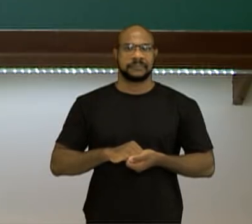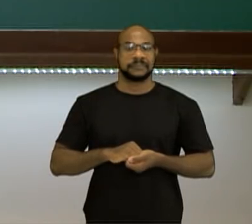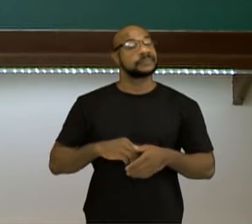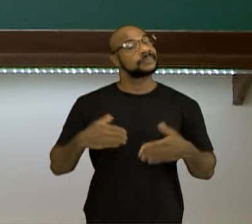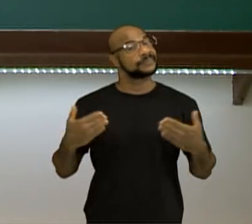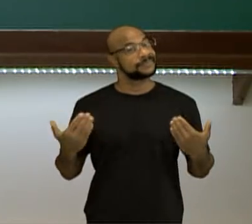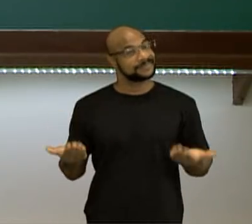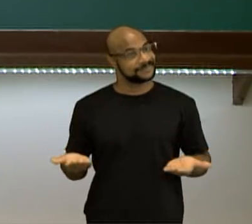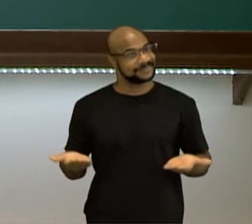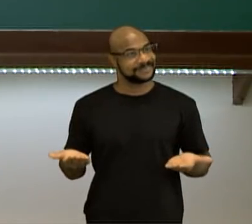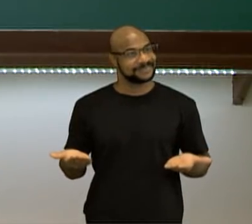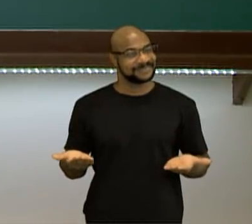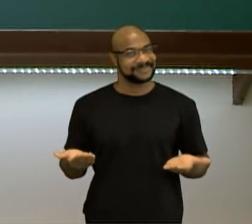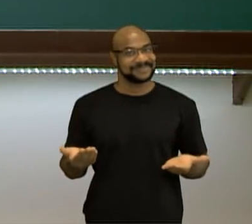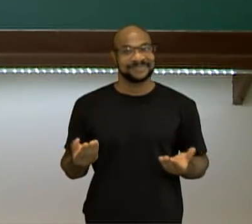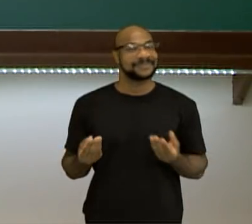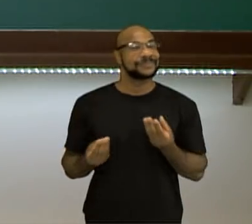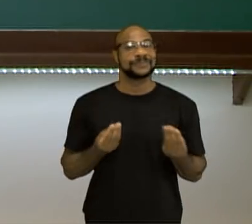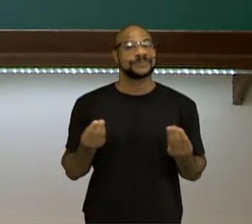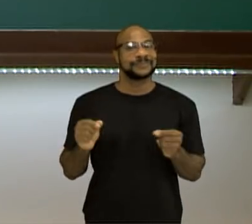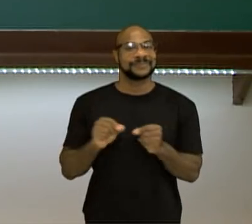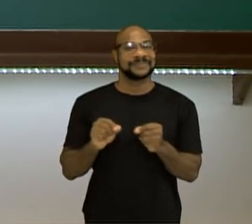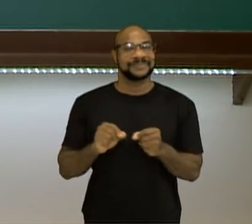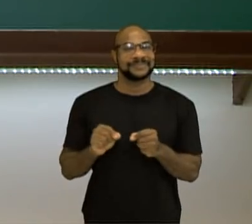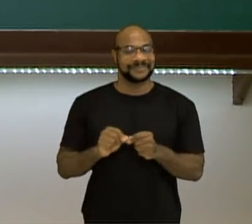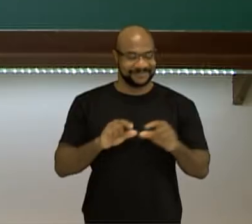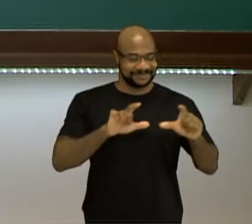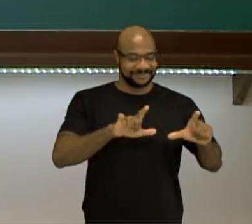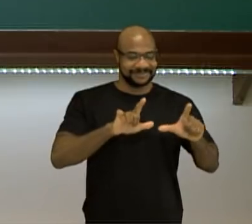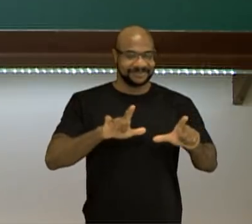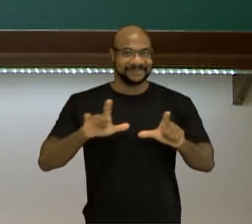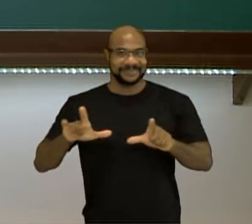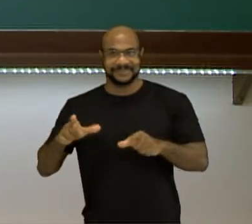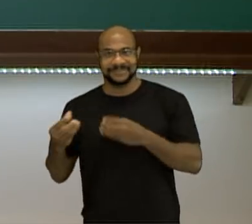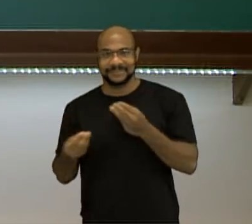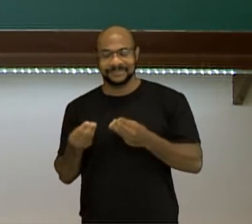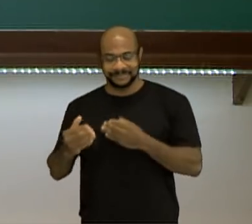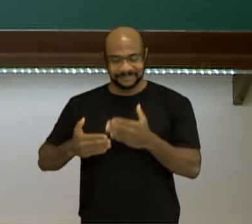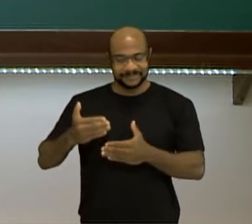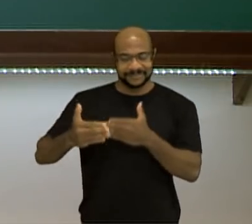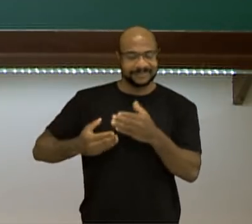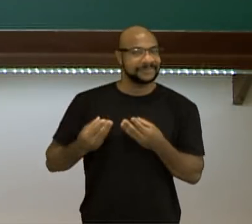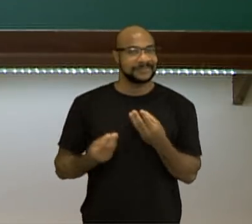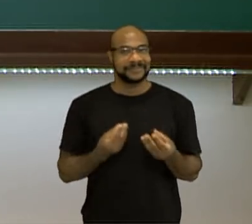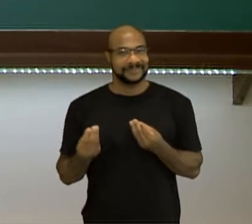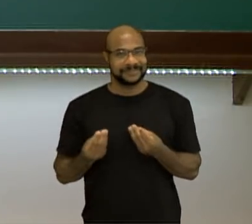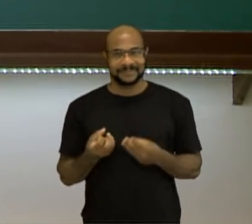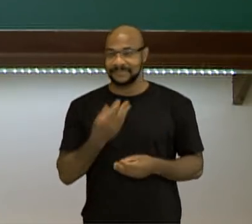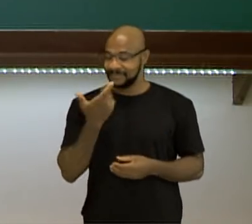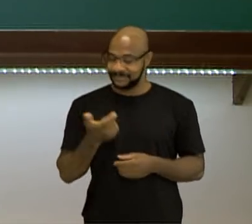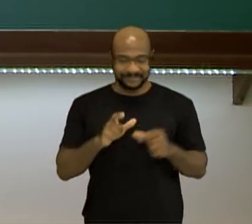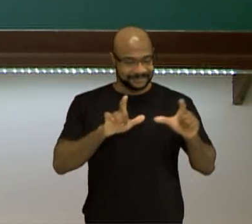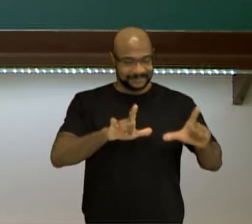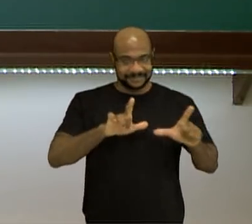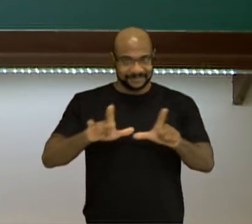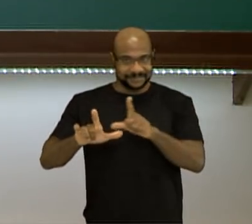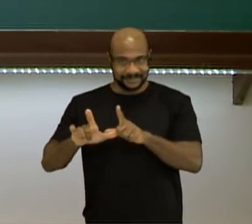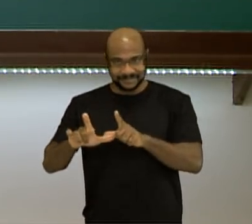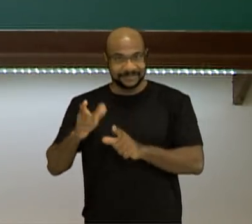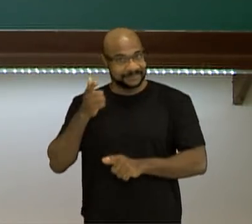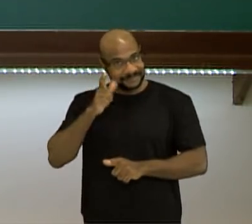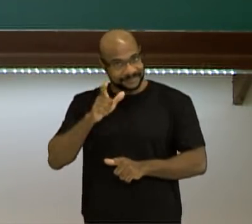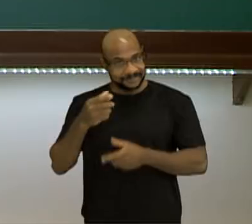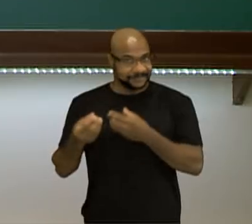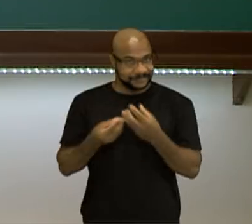E aí, como está o processo de criação da tirinha? Tá indo bem? Não se